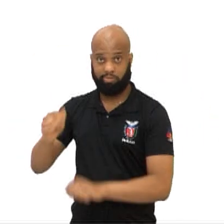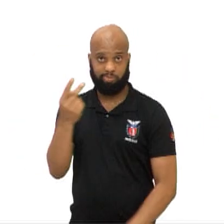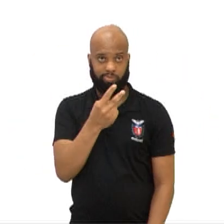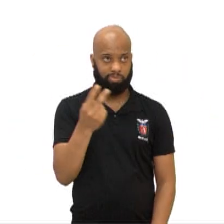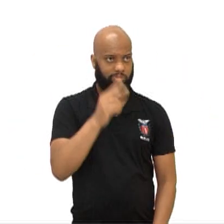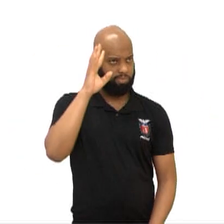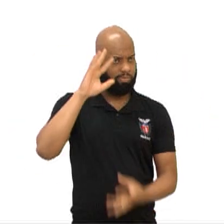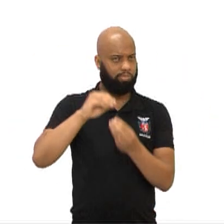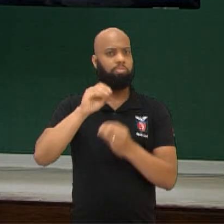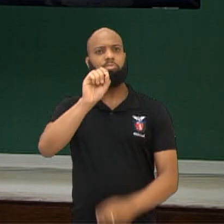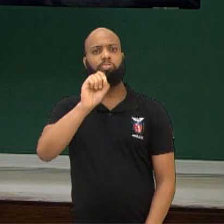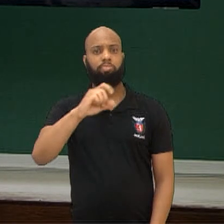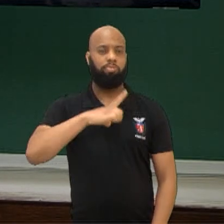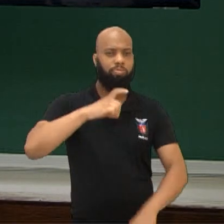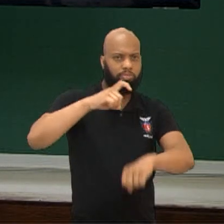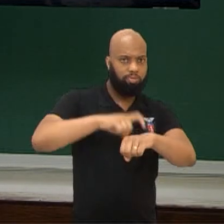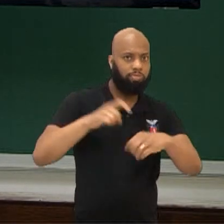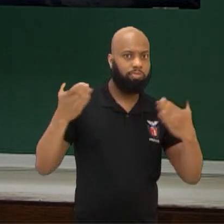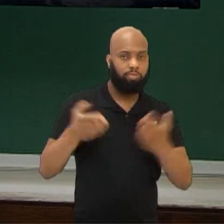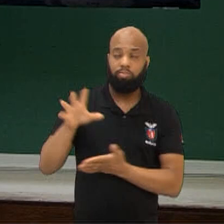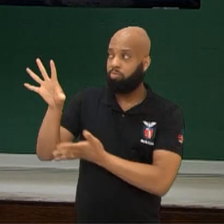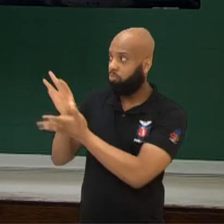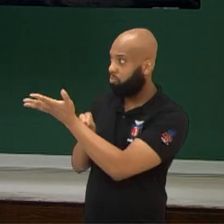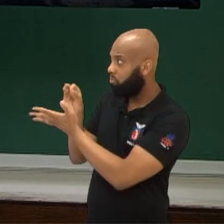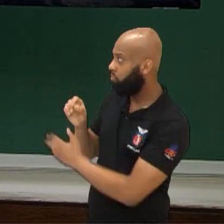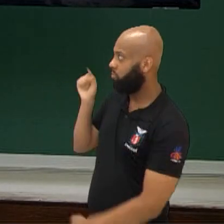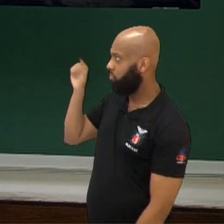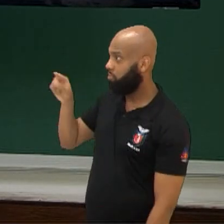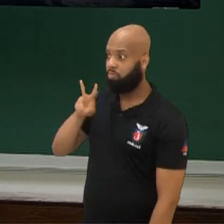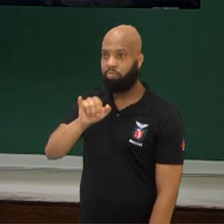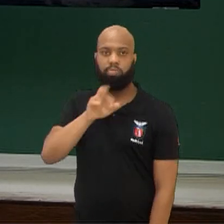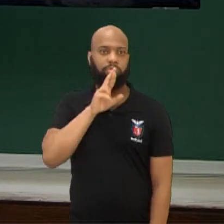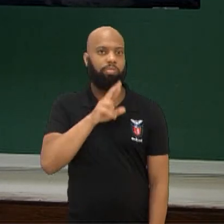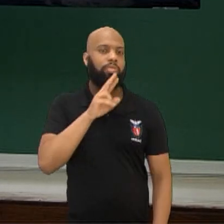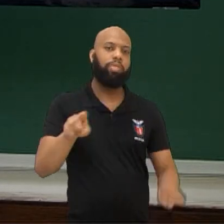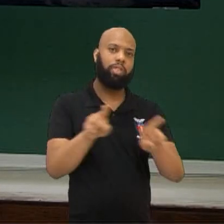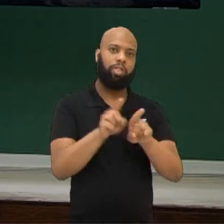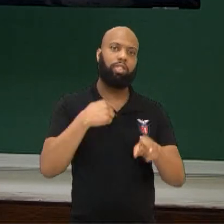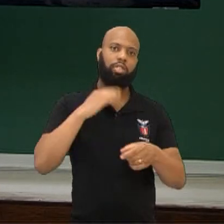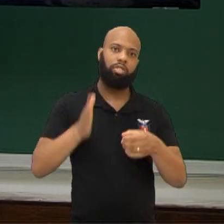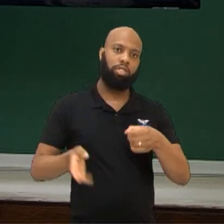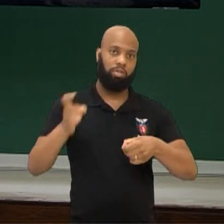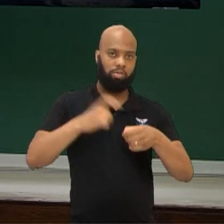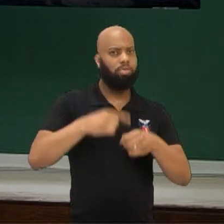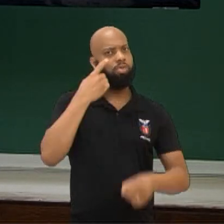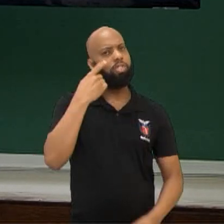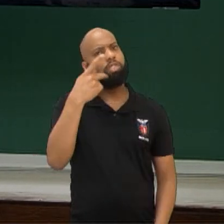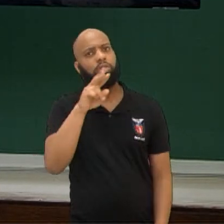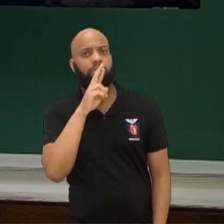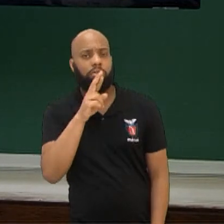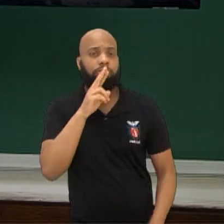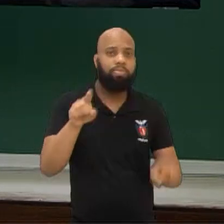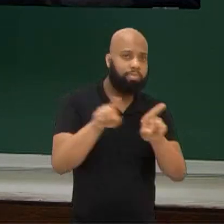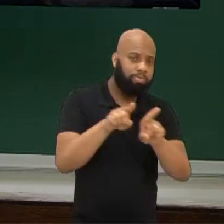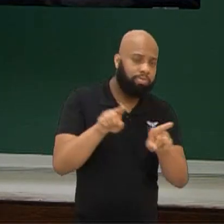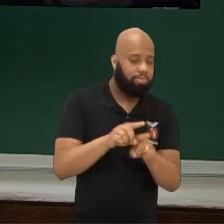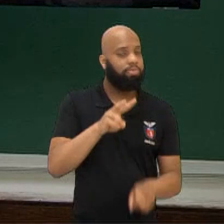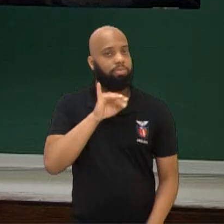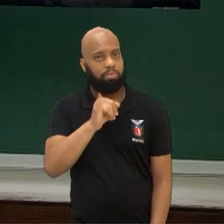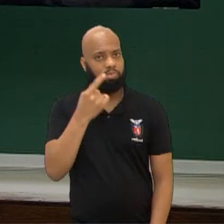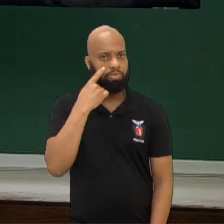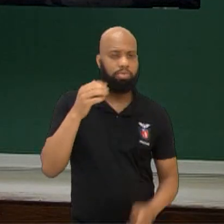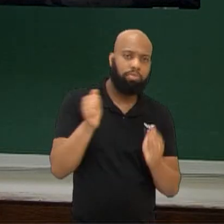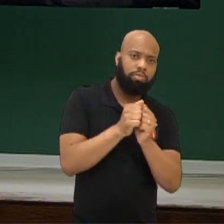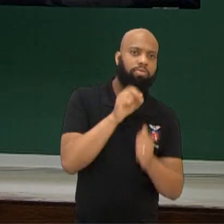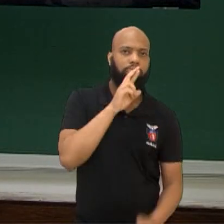isso? Então, eu vou te dar mais um tempinho para você copiar, né? Que no primeiro slide eram os retângulos.